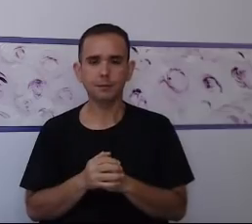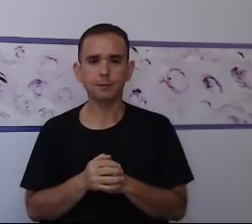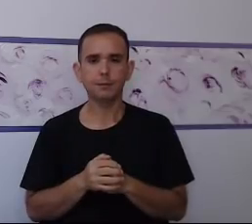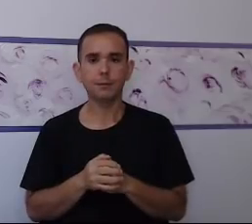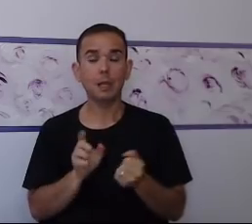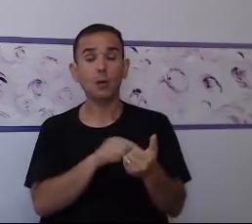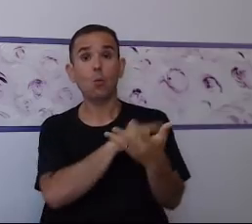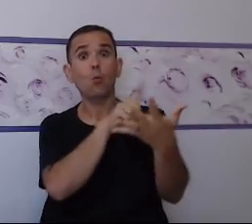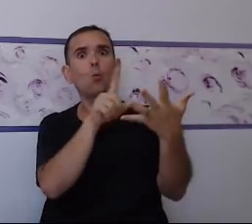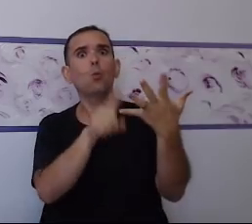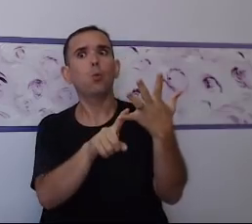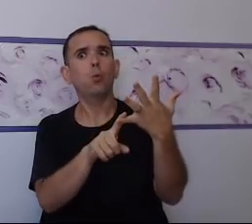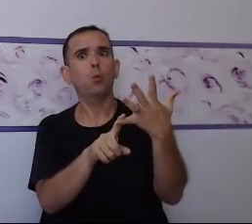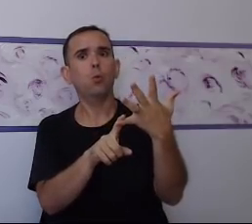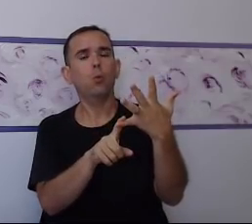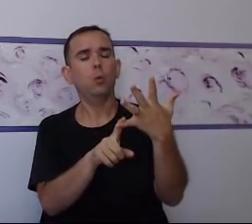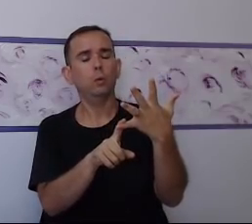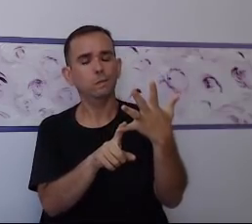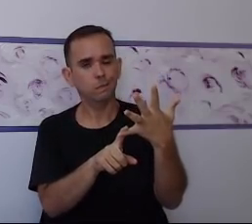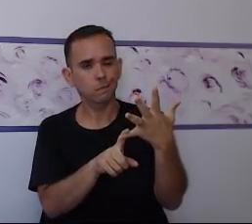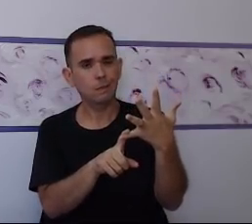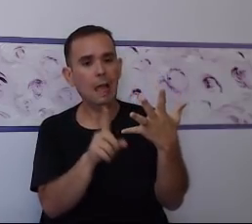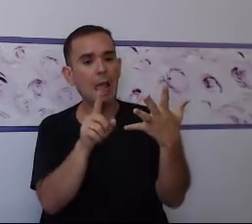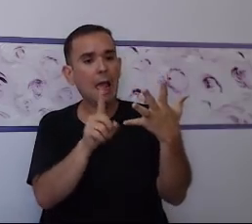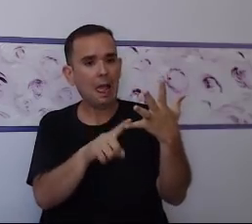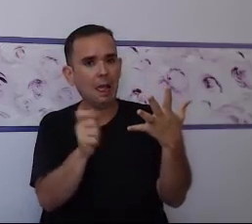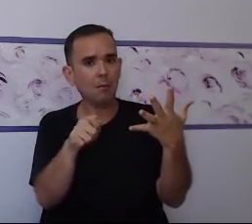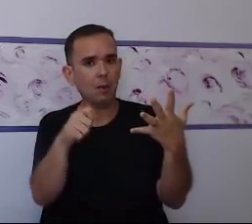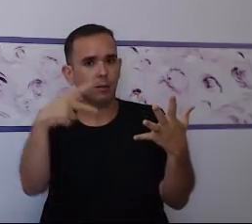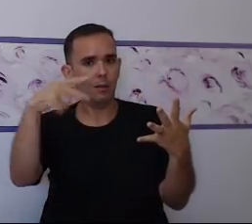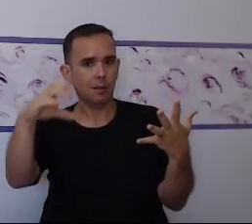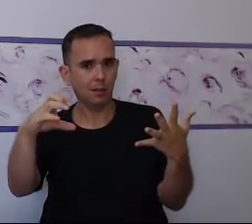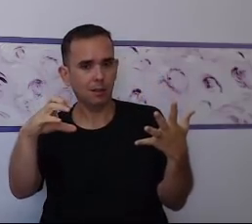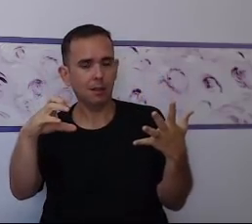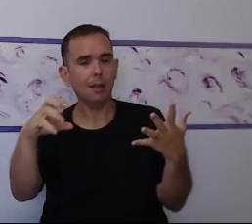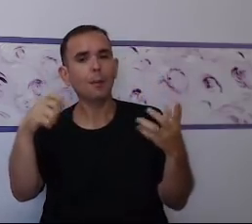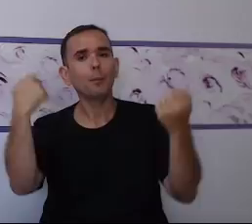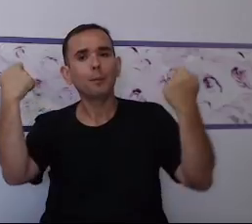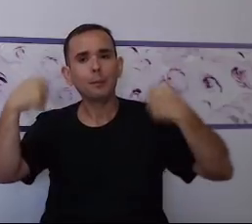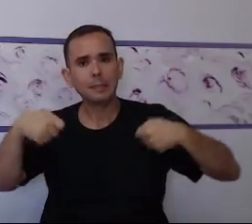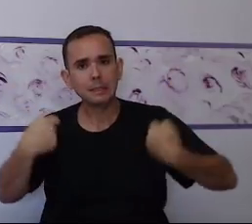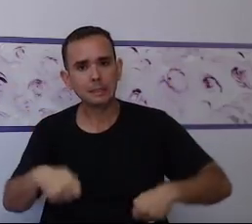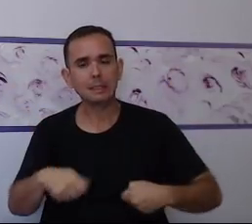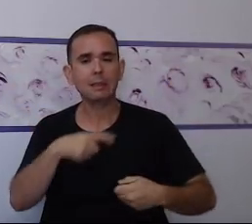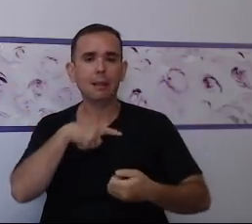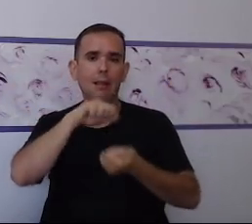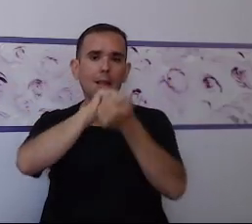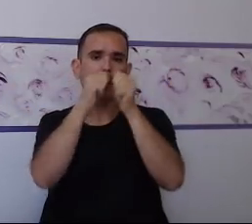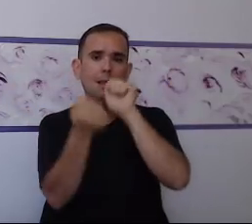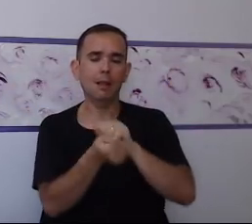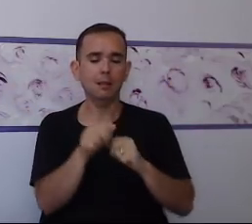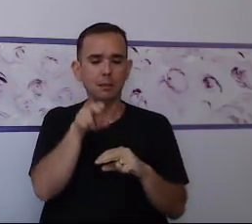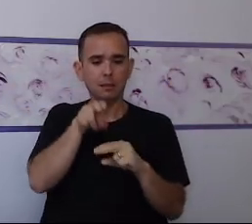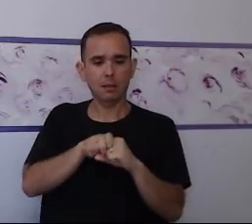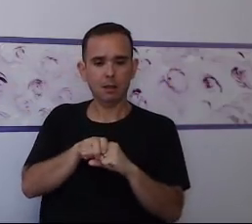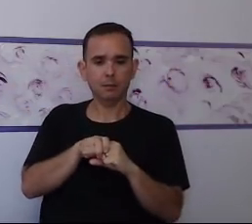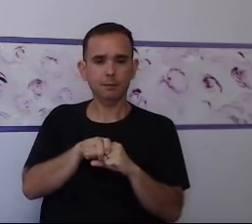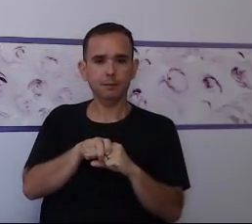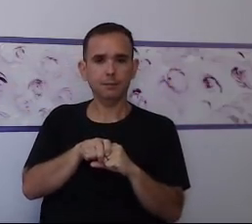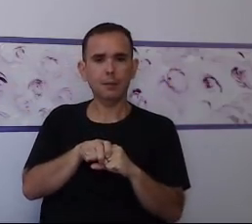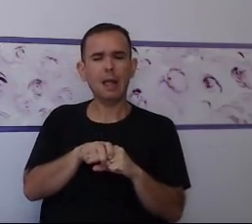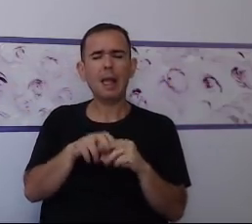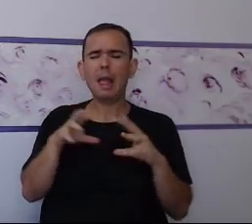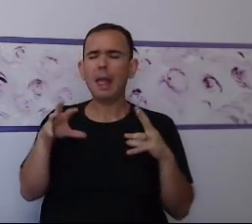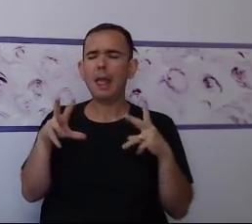Então, o nível 5. O nível 5 da paralisia cerebral, então, ela necessita de adaptação para sentar-se. Então, ele é